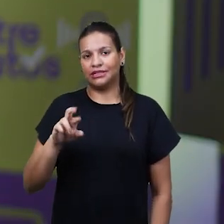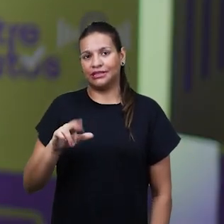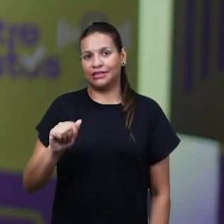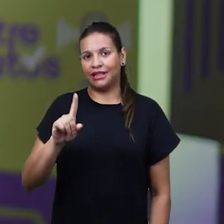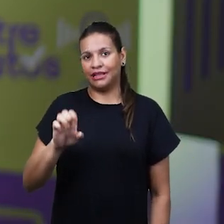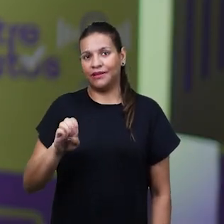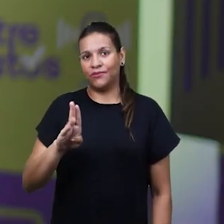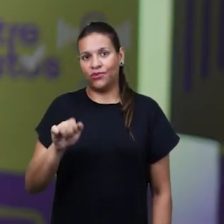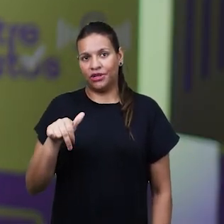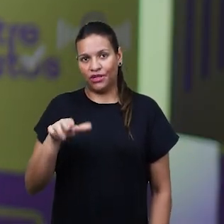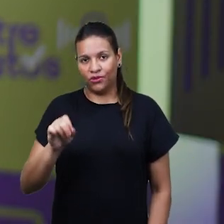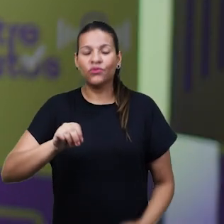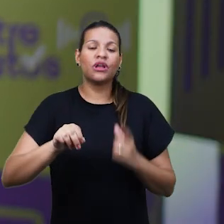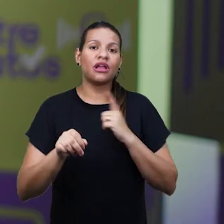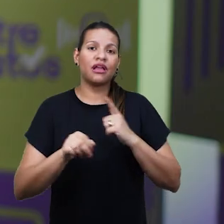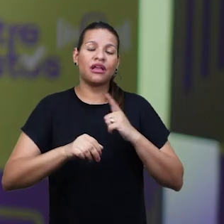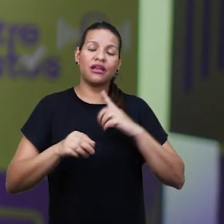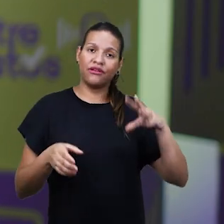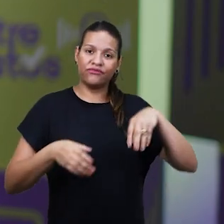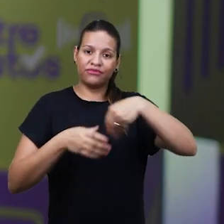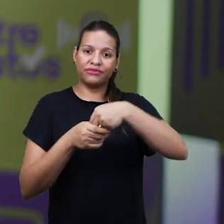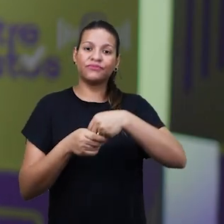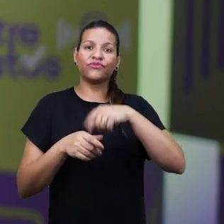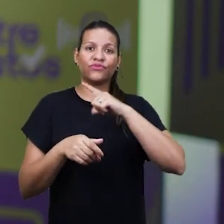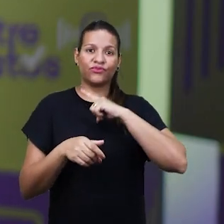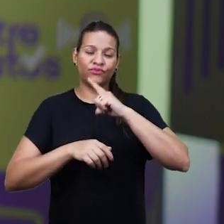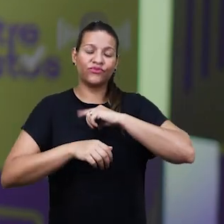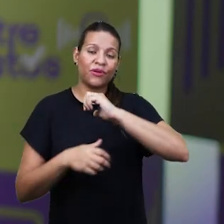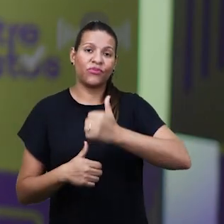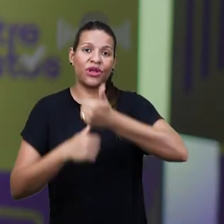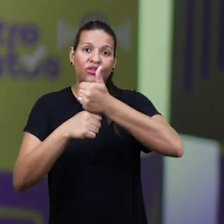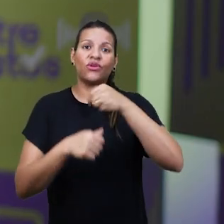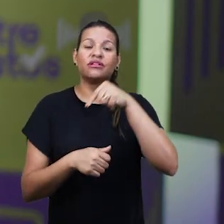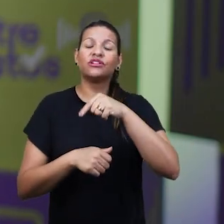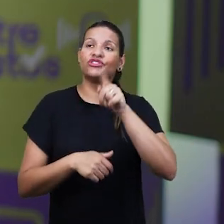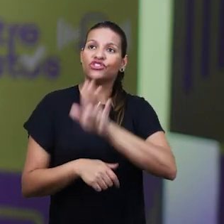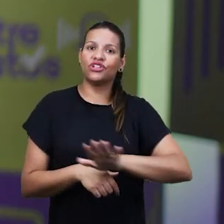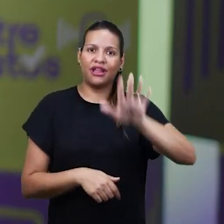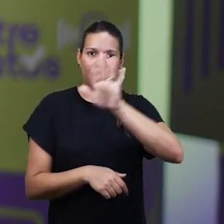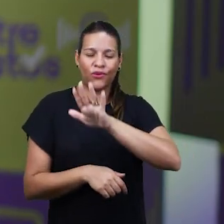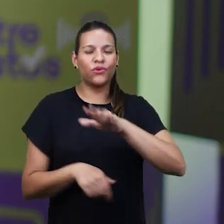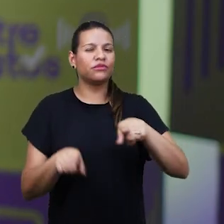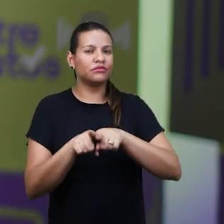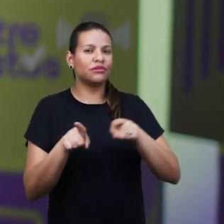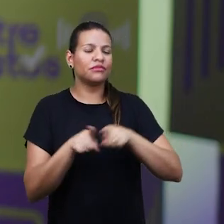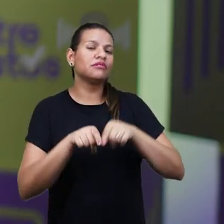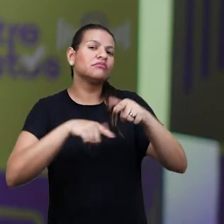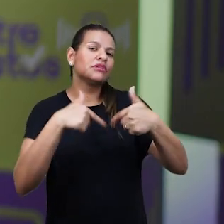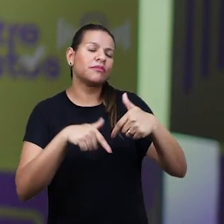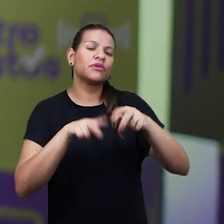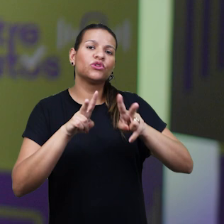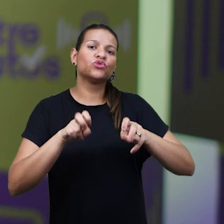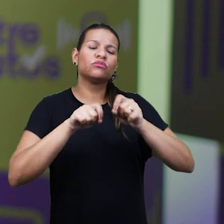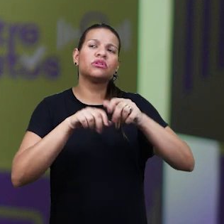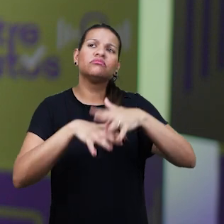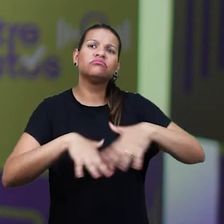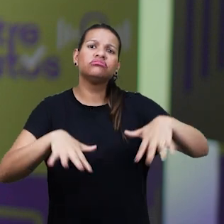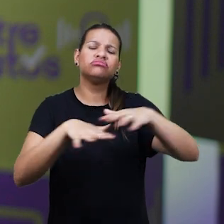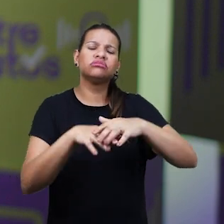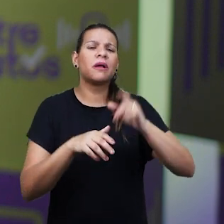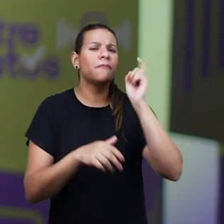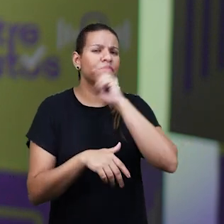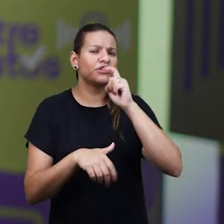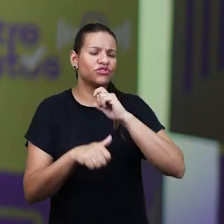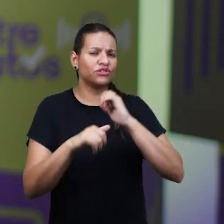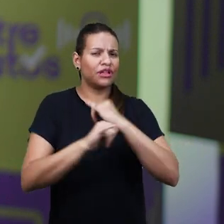da Procuradoria-Geral Eleitoral e do Grupo de Trabalho sobre Desinformação na Internet, Interferência Cibernética